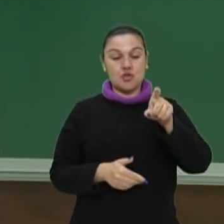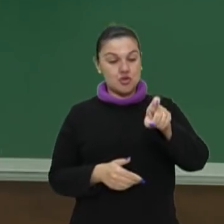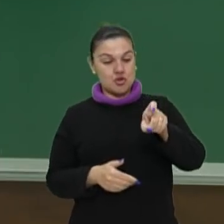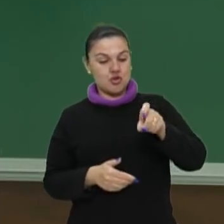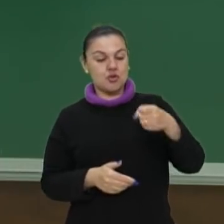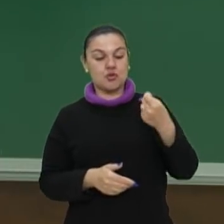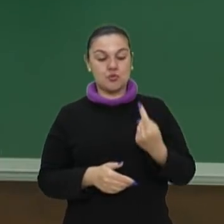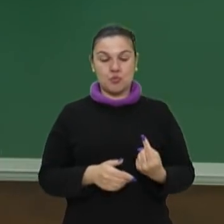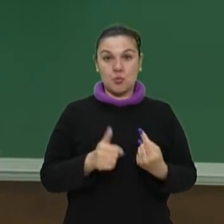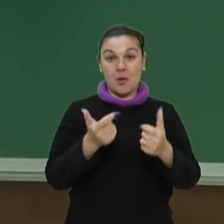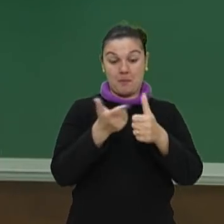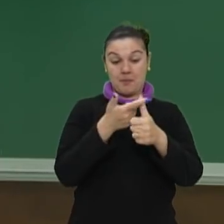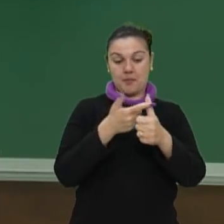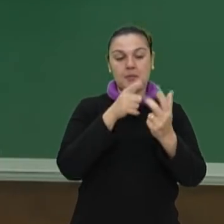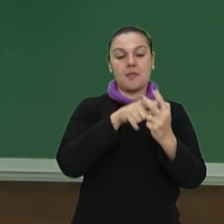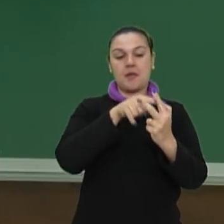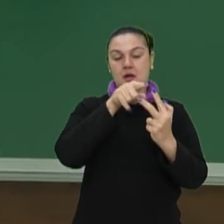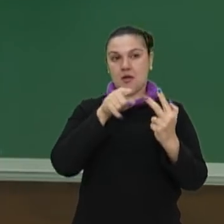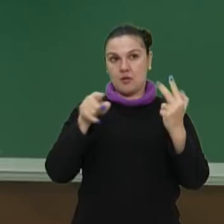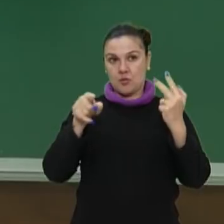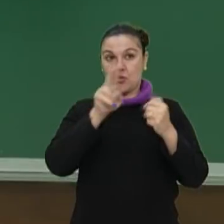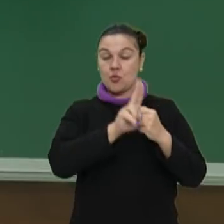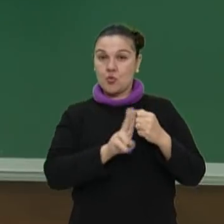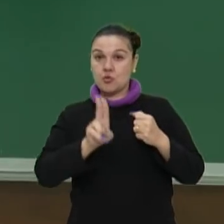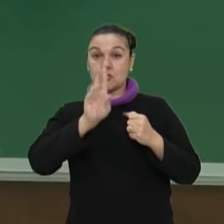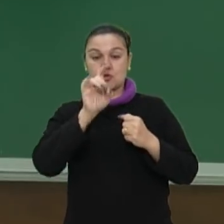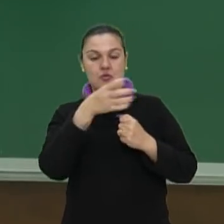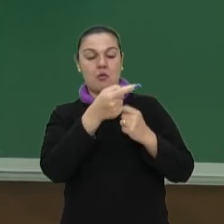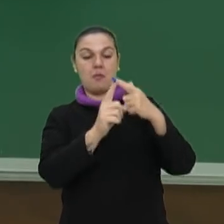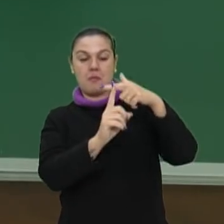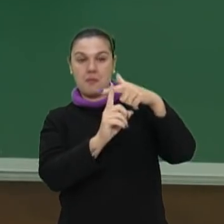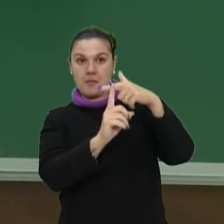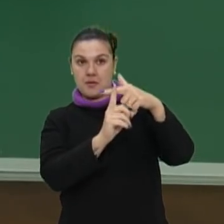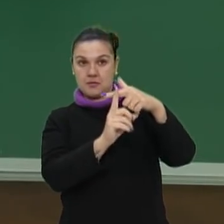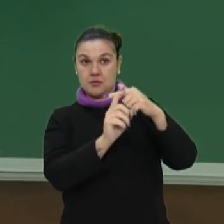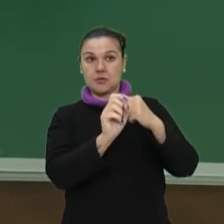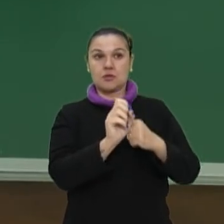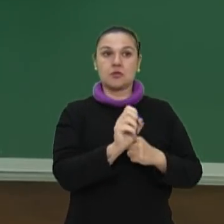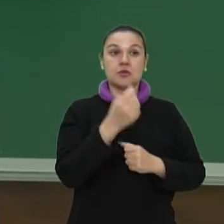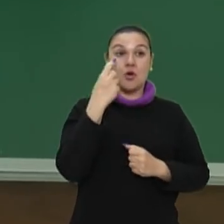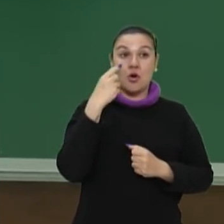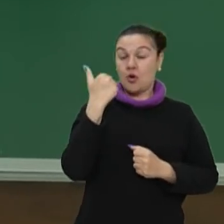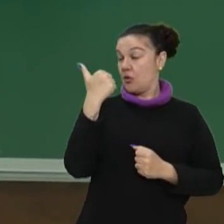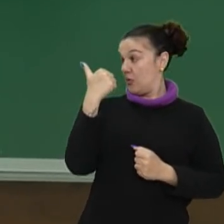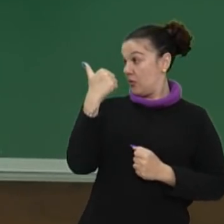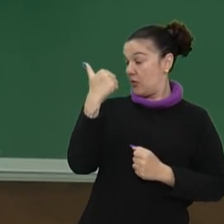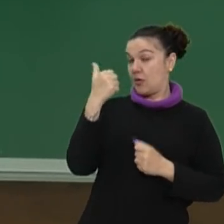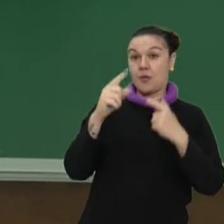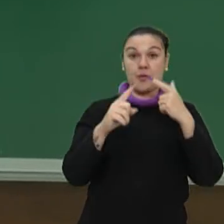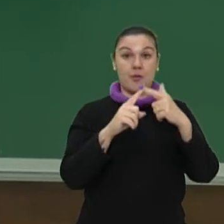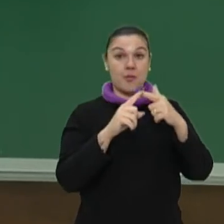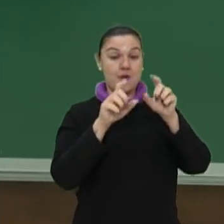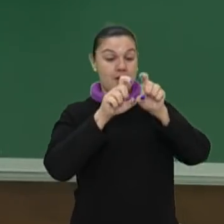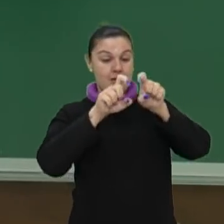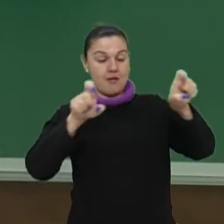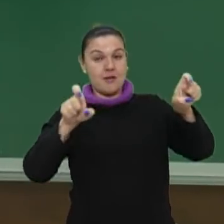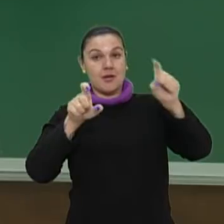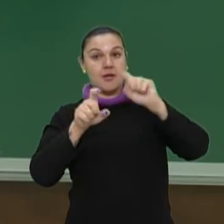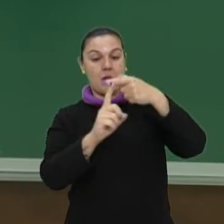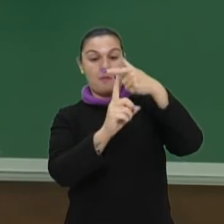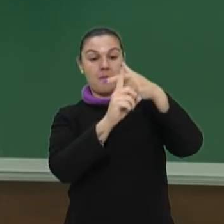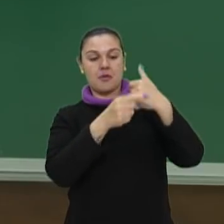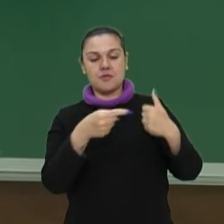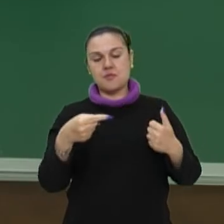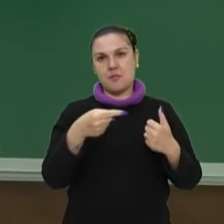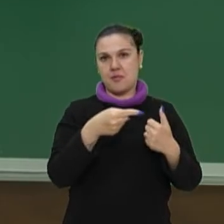x1, a primeira raiz, né, utilizando somente o sinalzinho de mais. Lembre-se, vou voltar aqui um pouquinho, lembre-se que da fórmula eu tenho mais ou